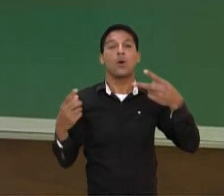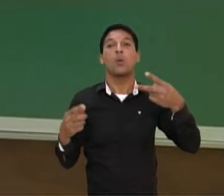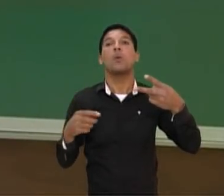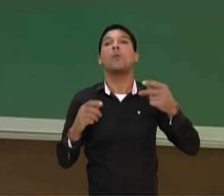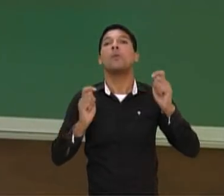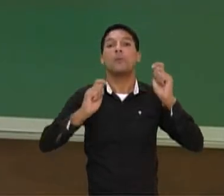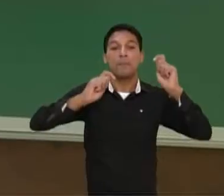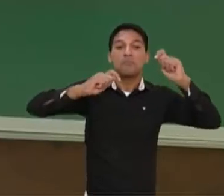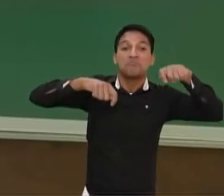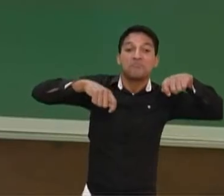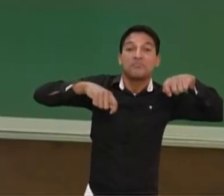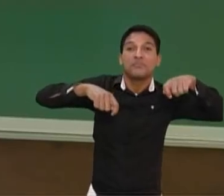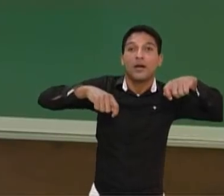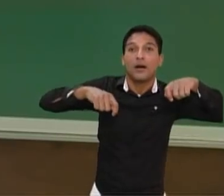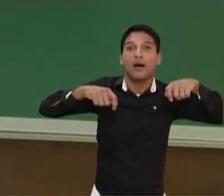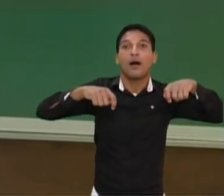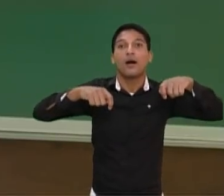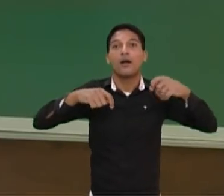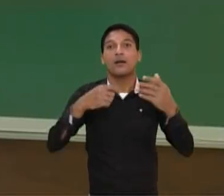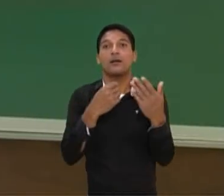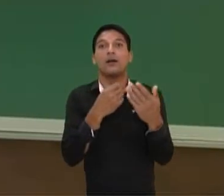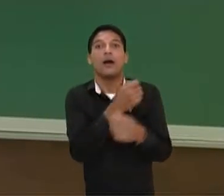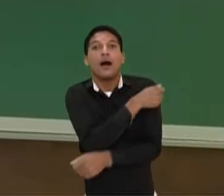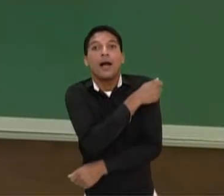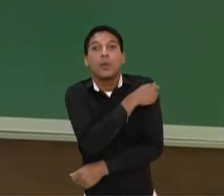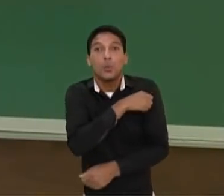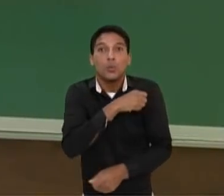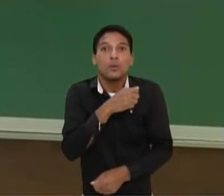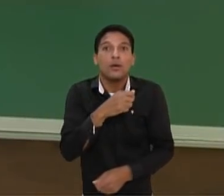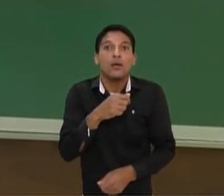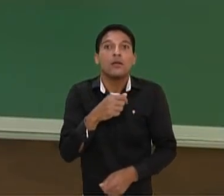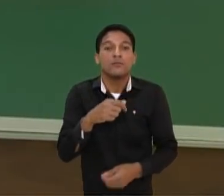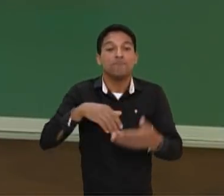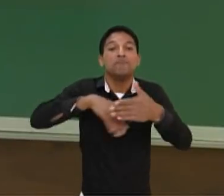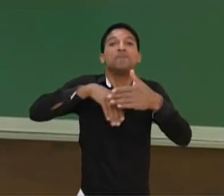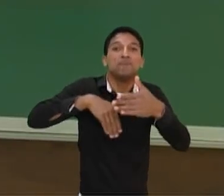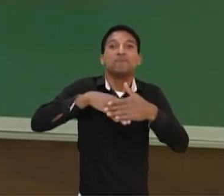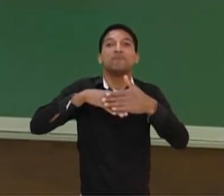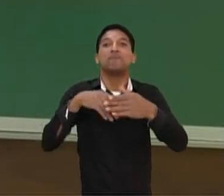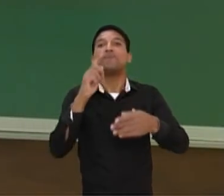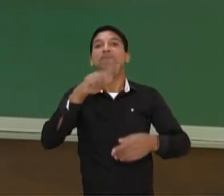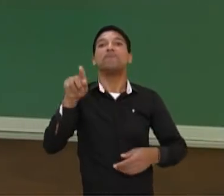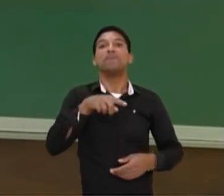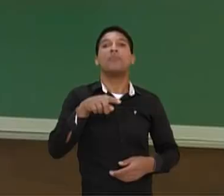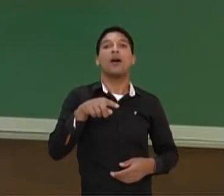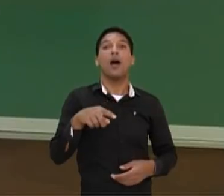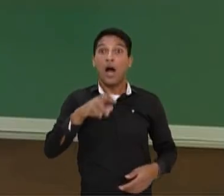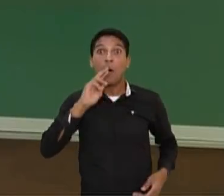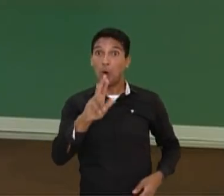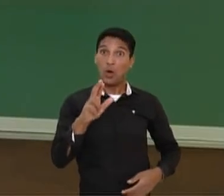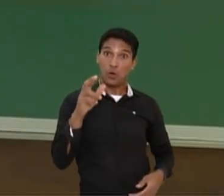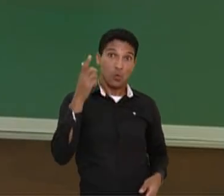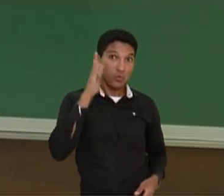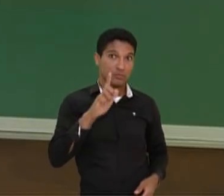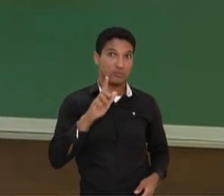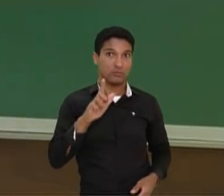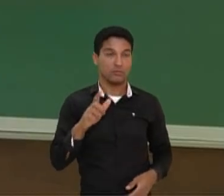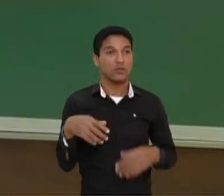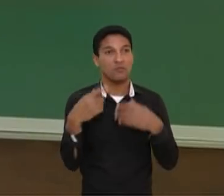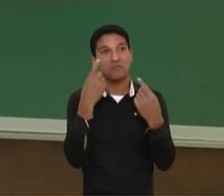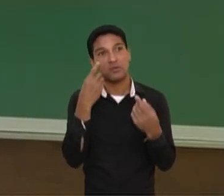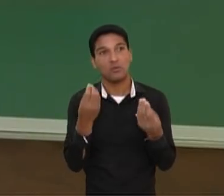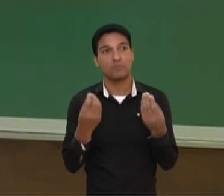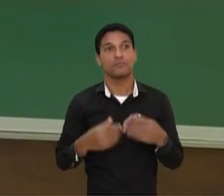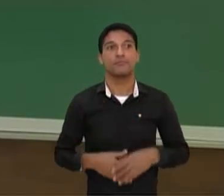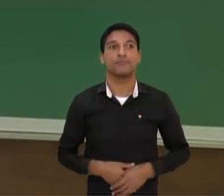Tá? A probabilidade de ocorrência de um evento é o número de casos favoráveis pelo número de casos possíveis, certo?